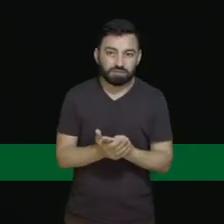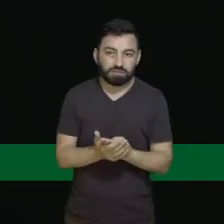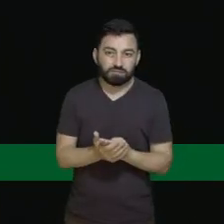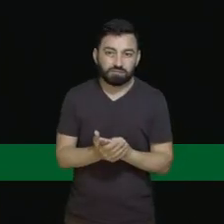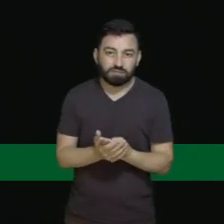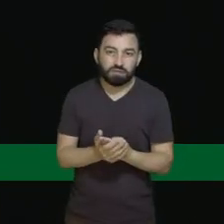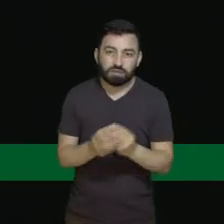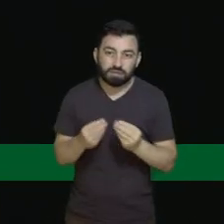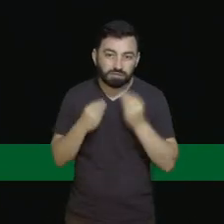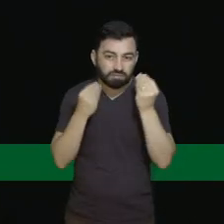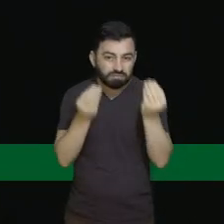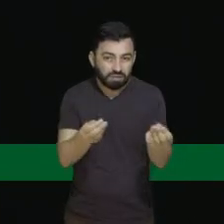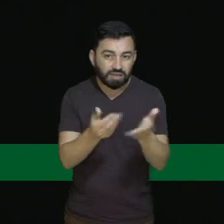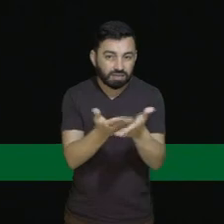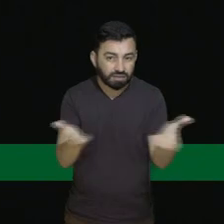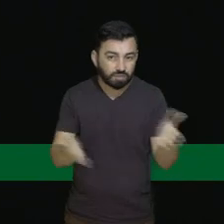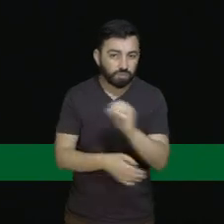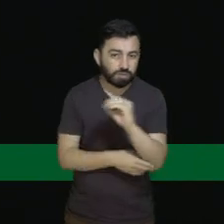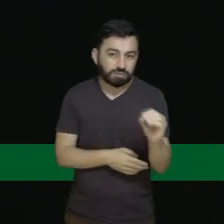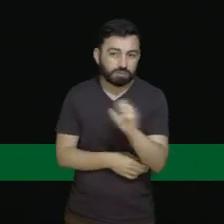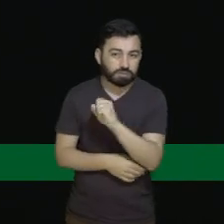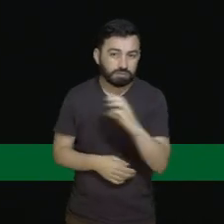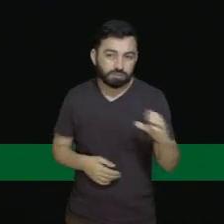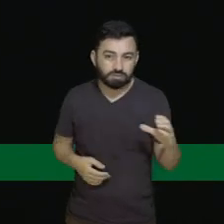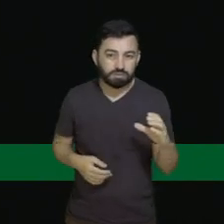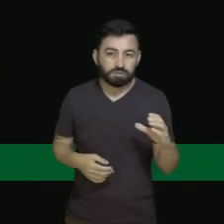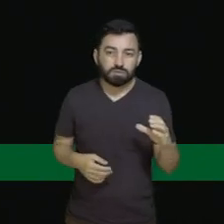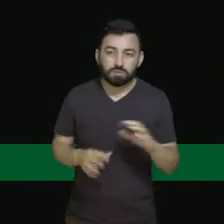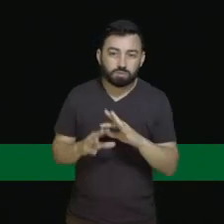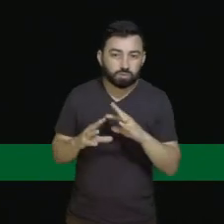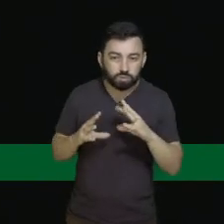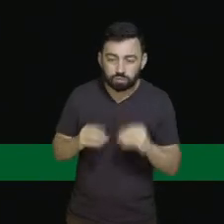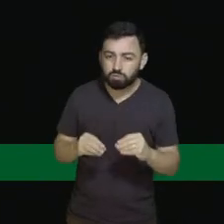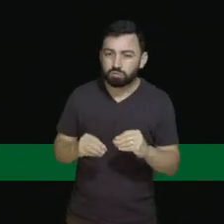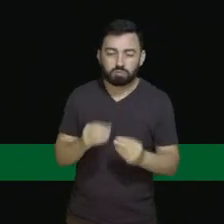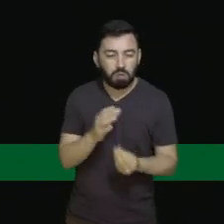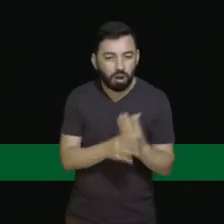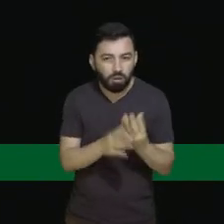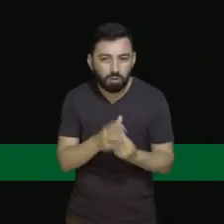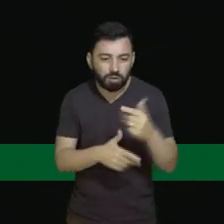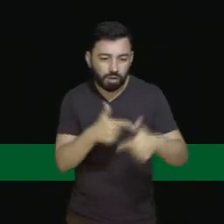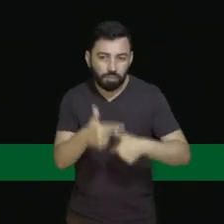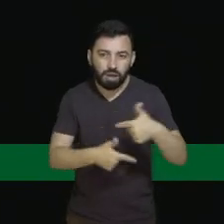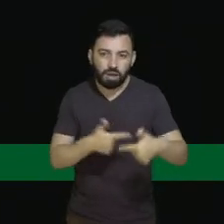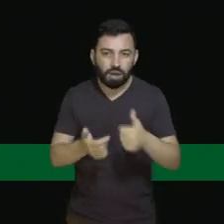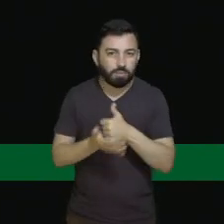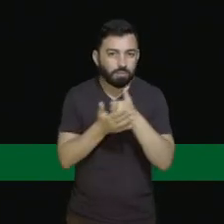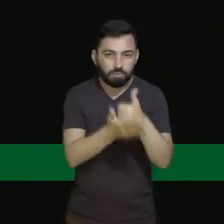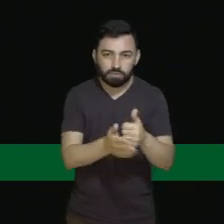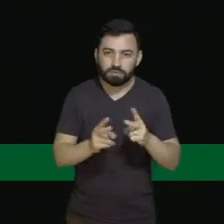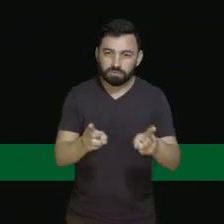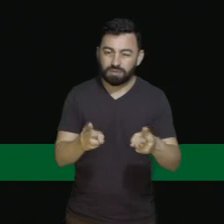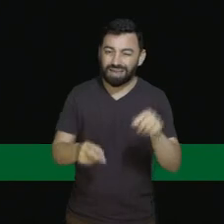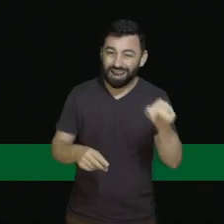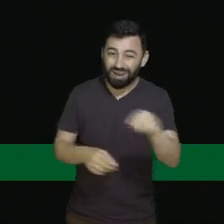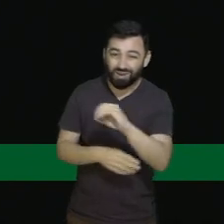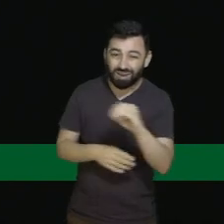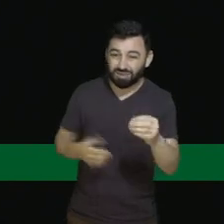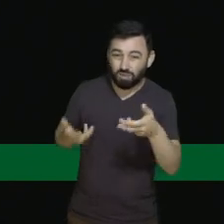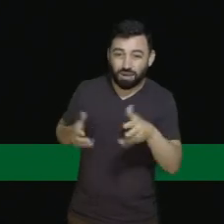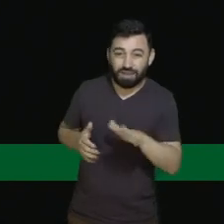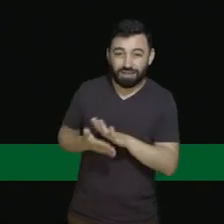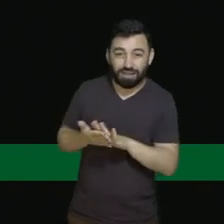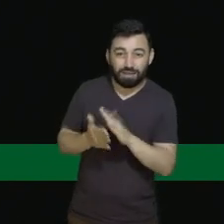às pessoas do Oeste Catarinense por aquilo que arrecadam e produzem. O Oeste não quer mais, nada mais do que a